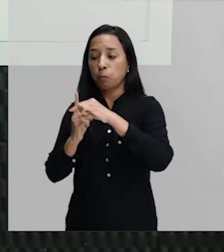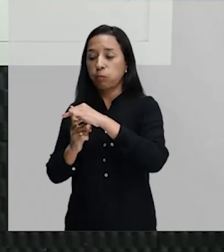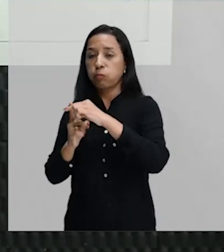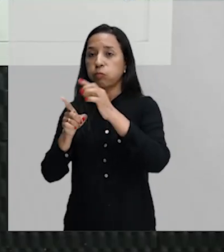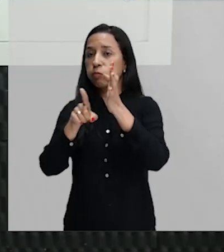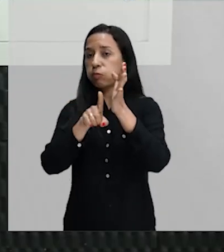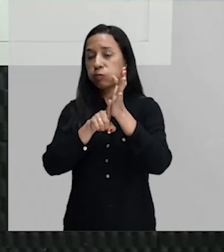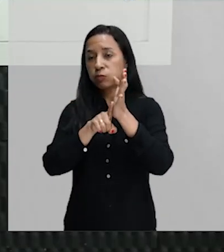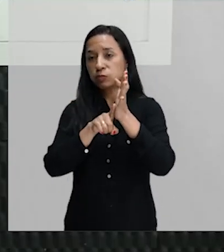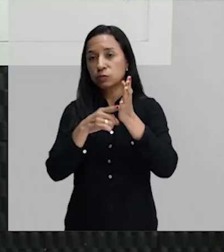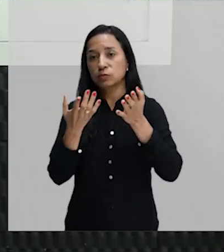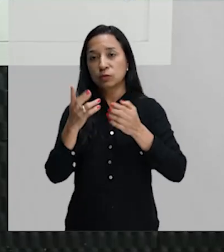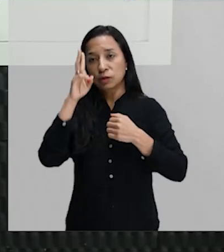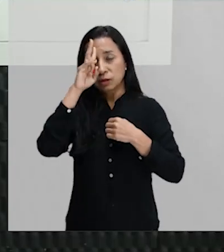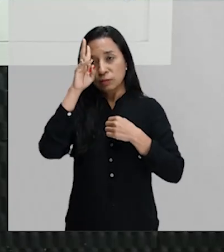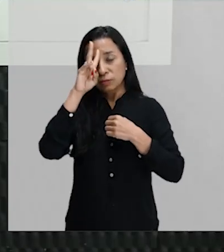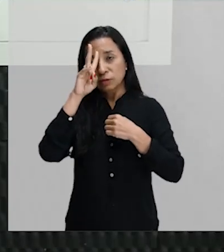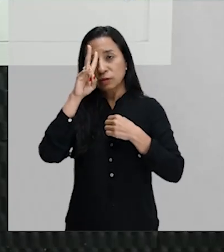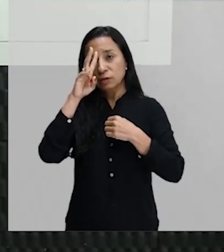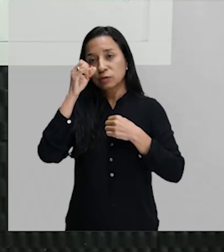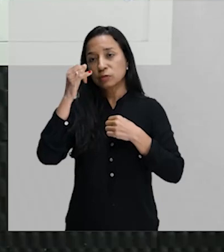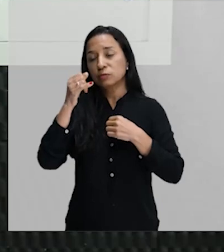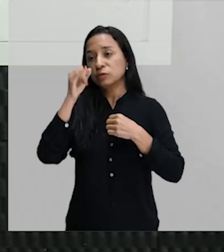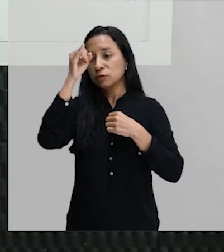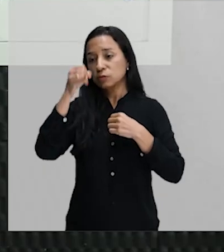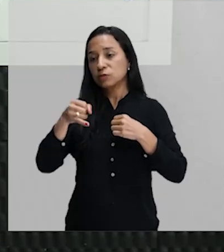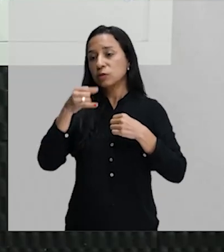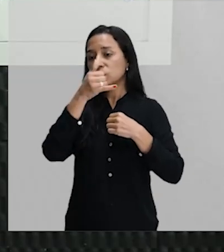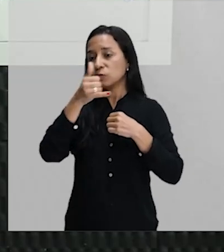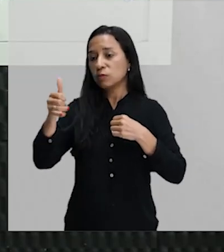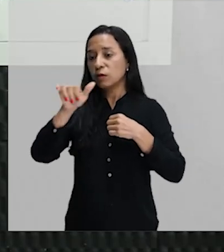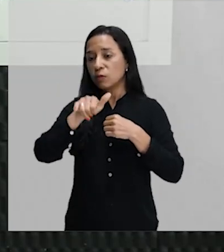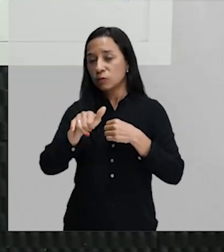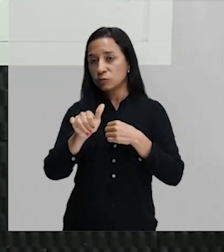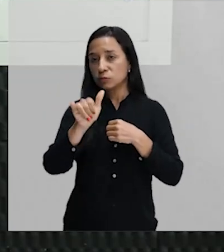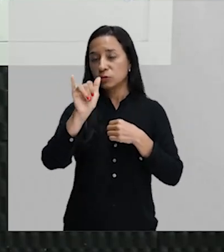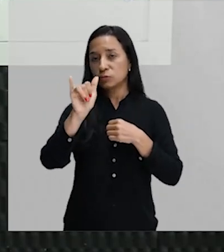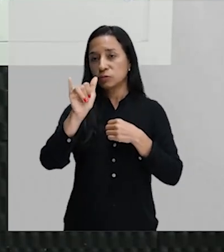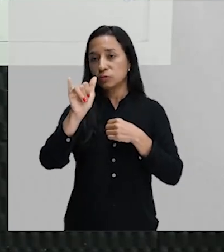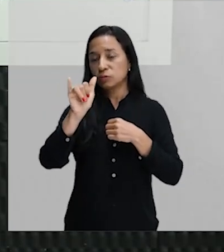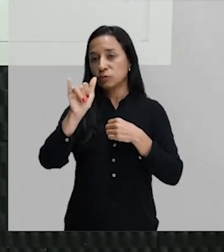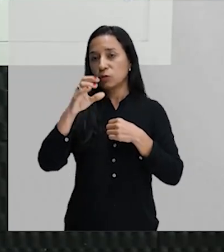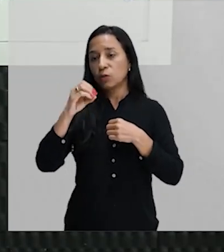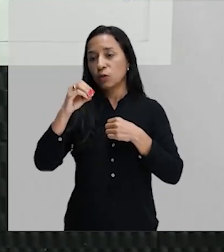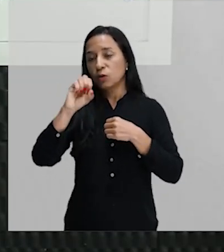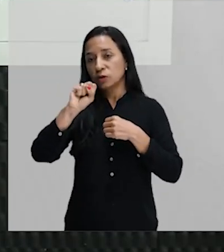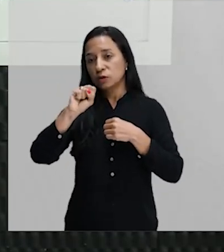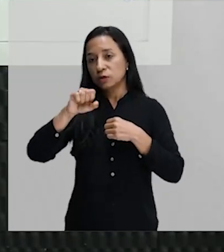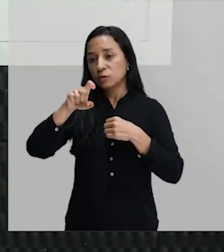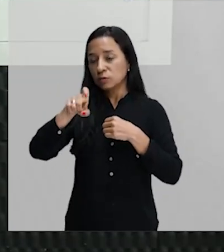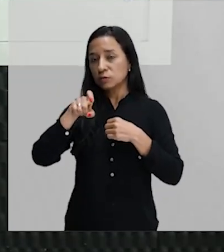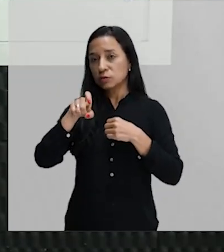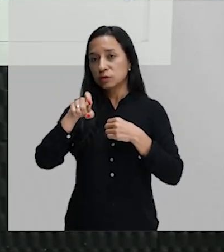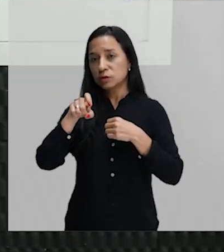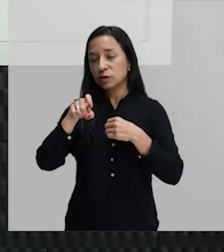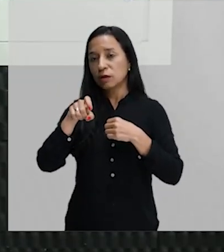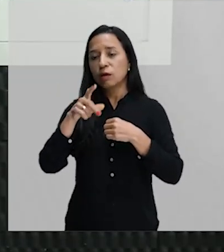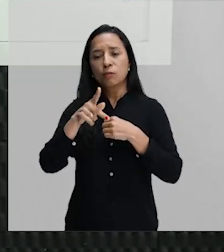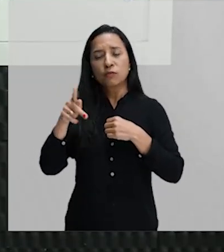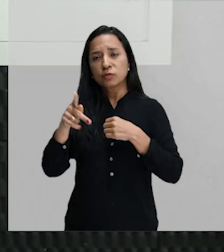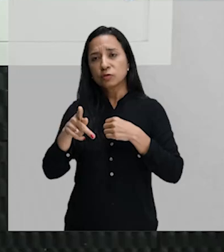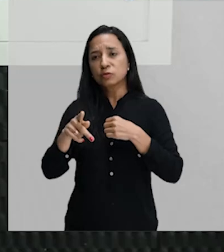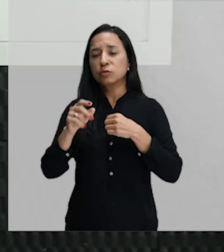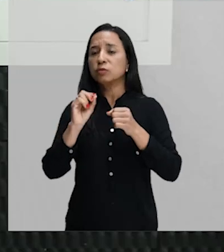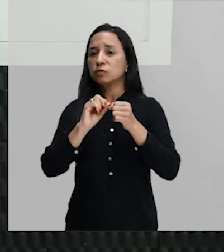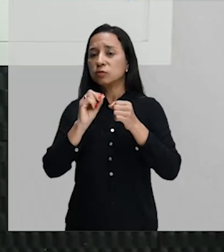positivo. Lembrando que o seno é o eixo y, que o cosseno é o eixo x. Tá? Pessoal, você não fez um exemplo com a tangente.